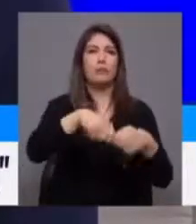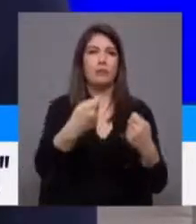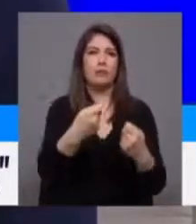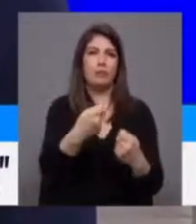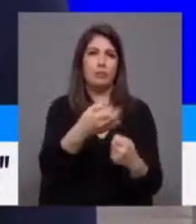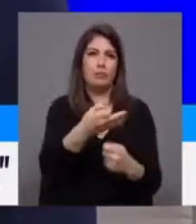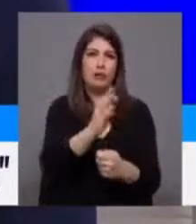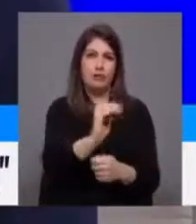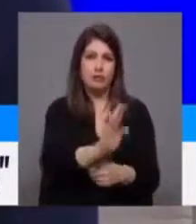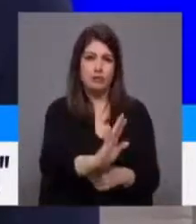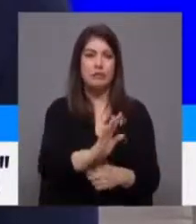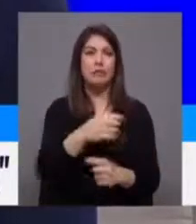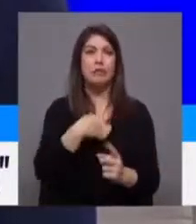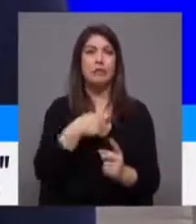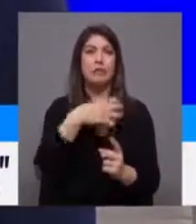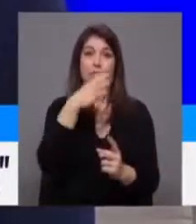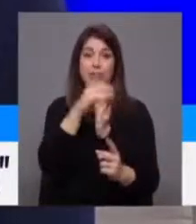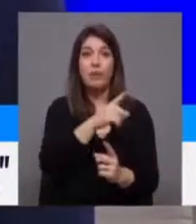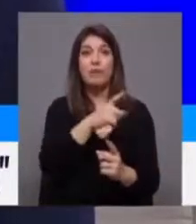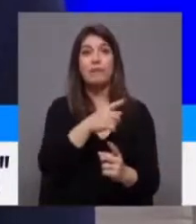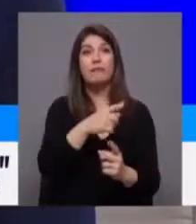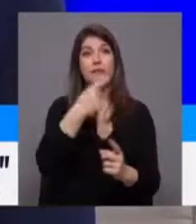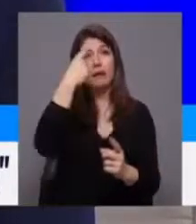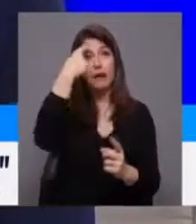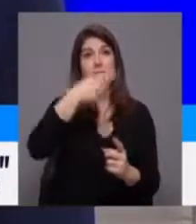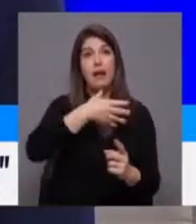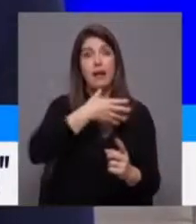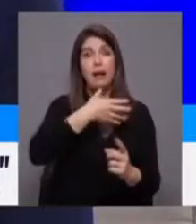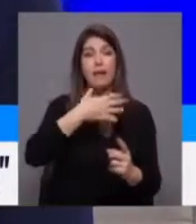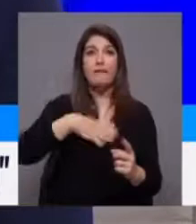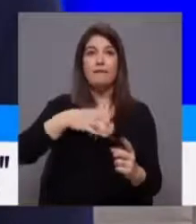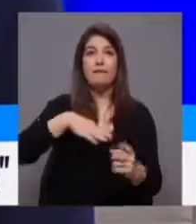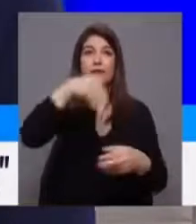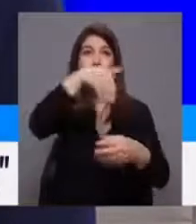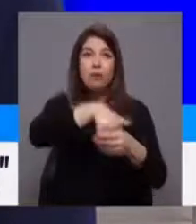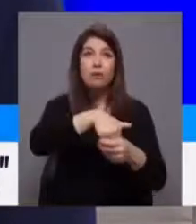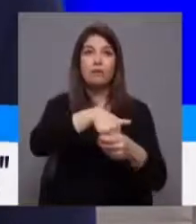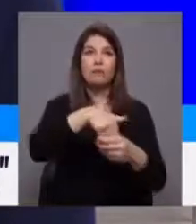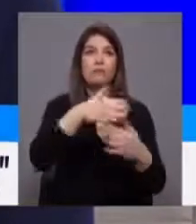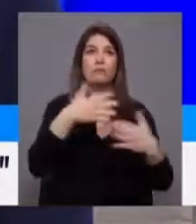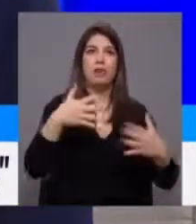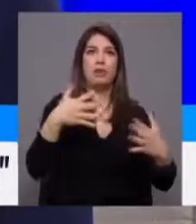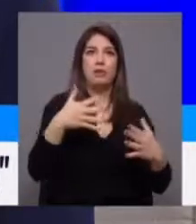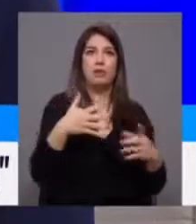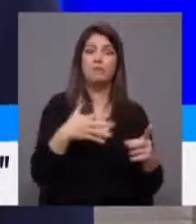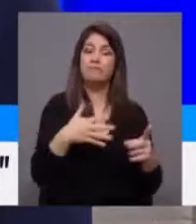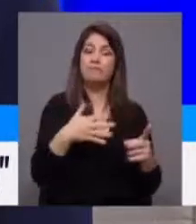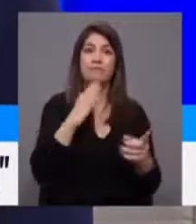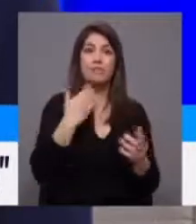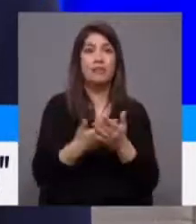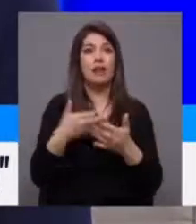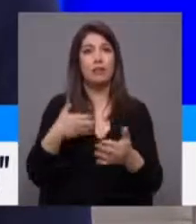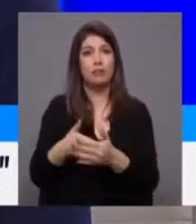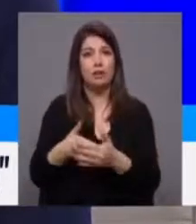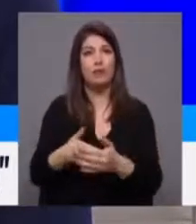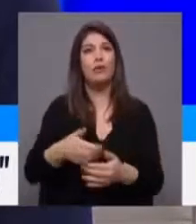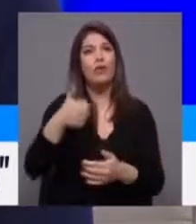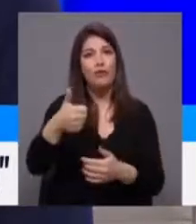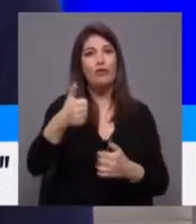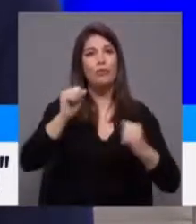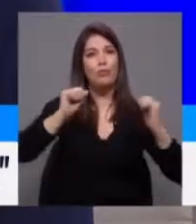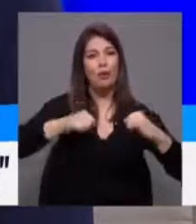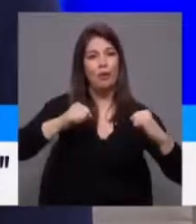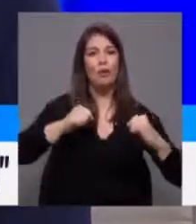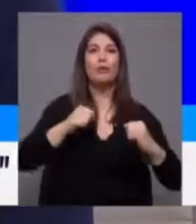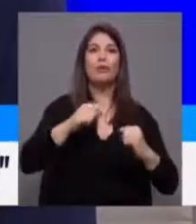sempre é que a ambição maioria absoluta tem sido um obstáculo entendimentos podiam ser simples e que eram fundamentais para o país foi Bom Termos feito um acordo